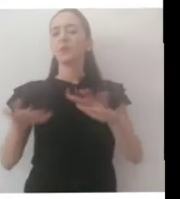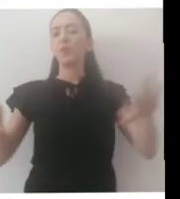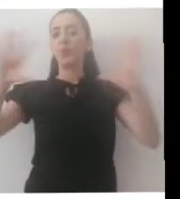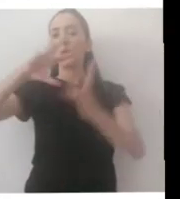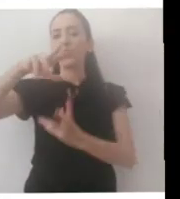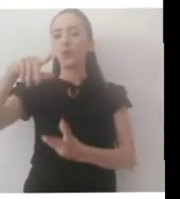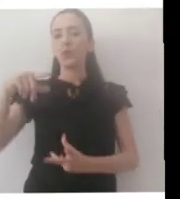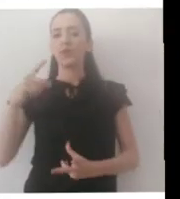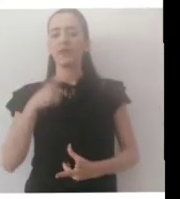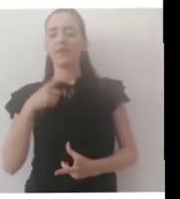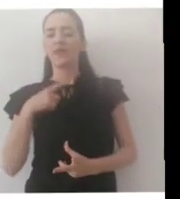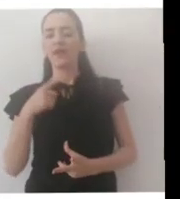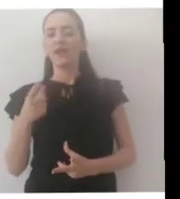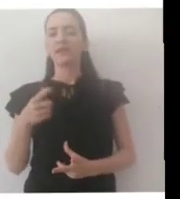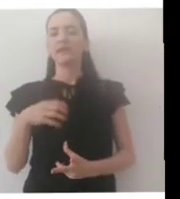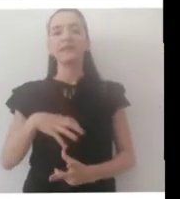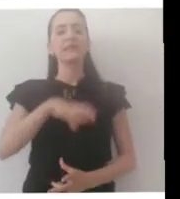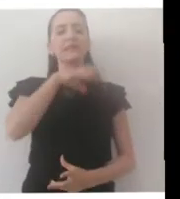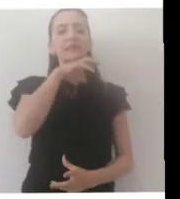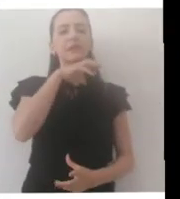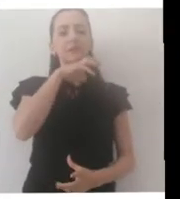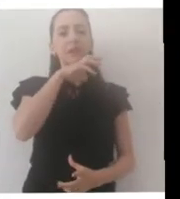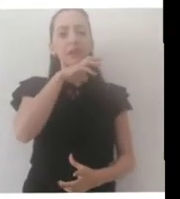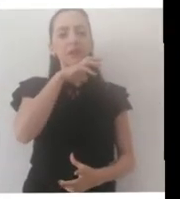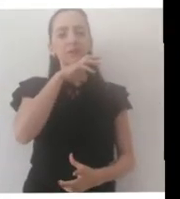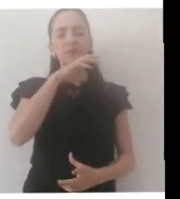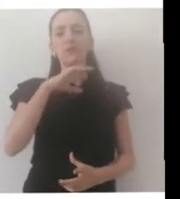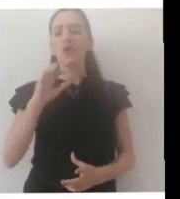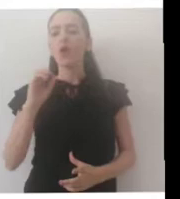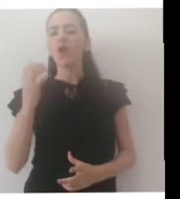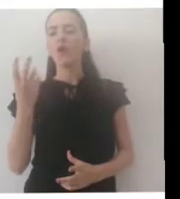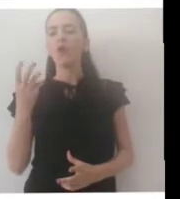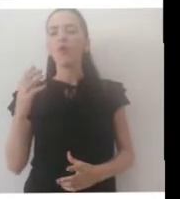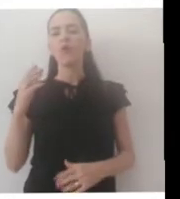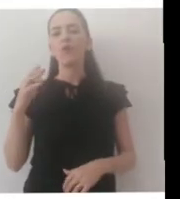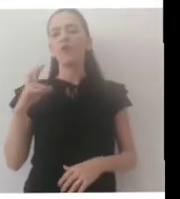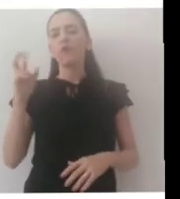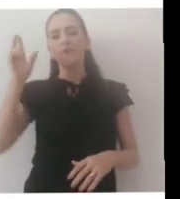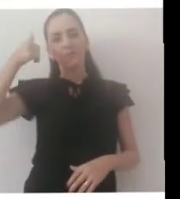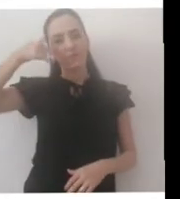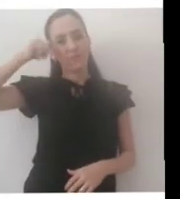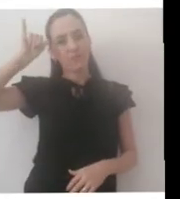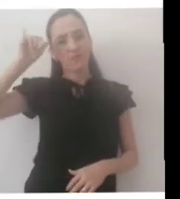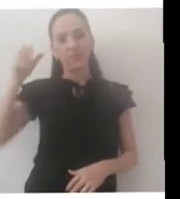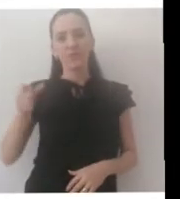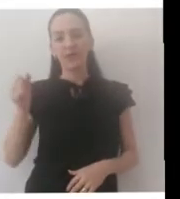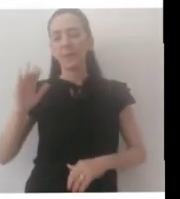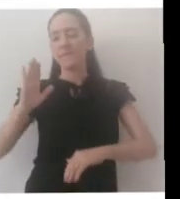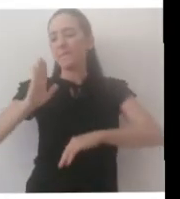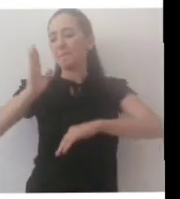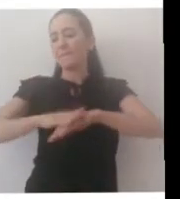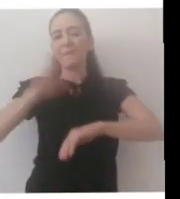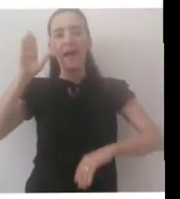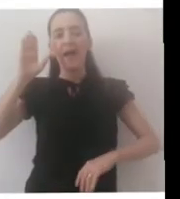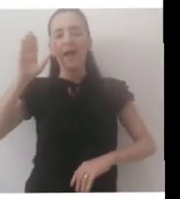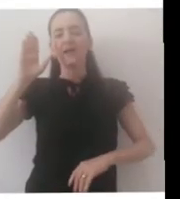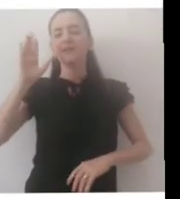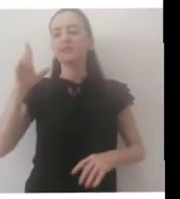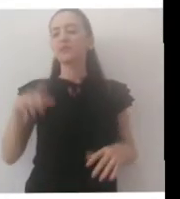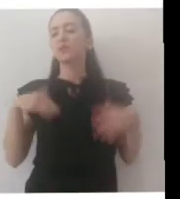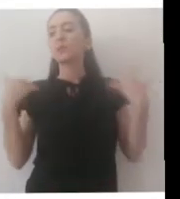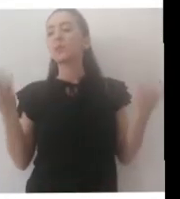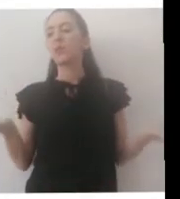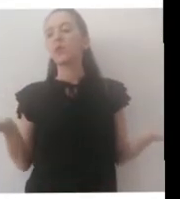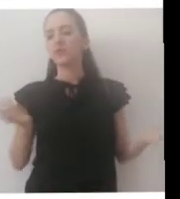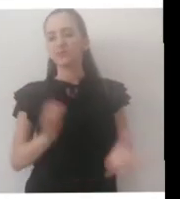dizer pra gente, por exemplo, que vaca faz parte de animais, está incluso em animais. Crianças de 4 anos em diante